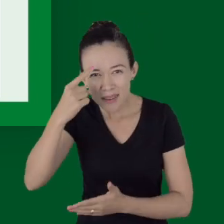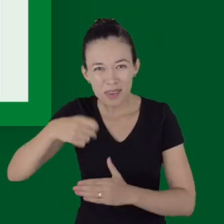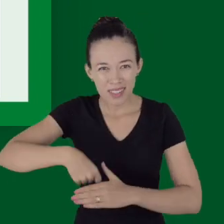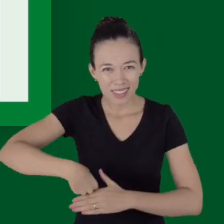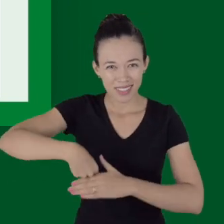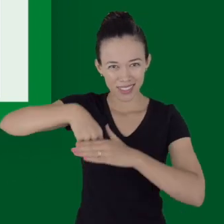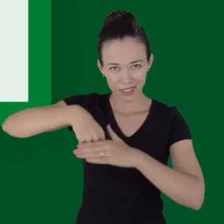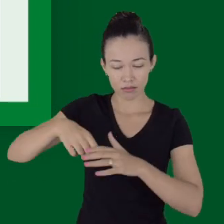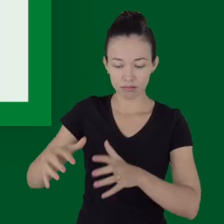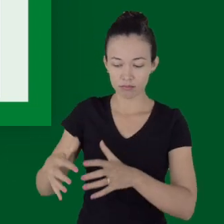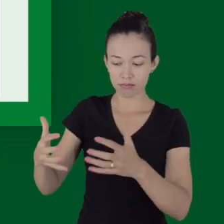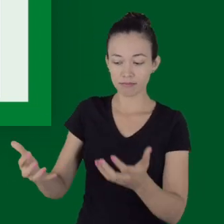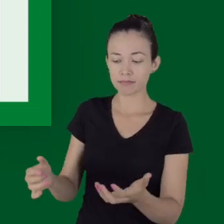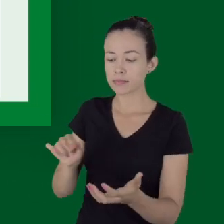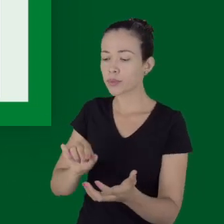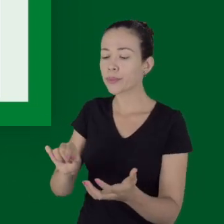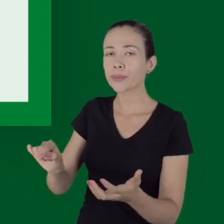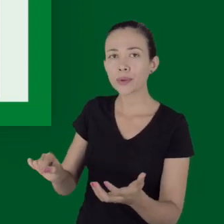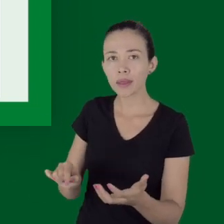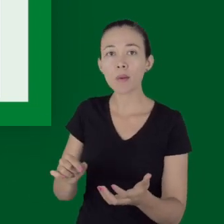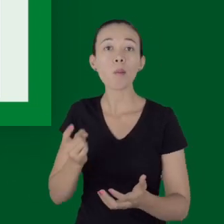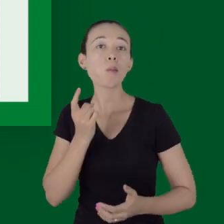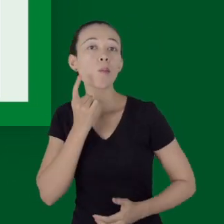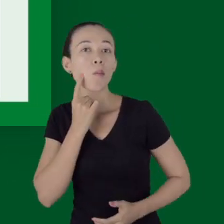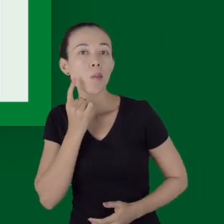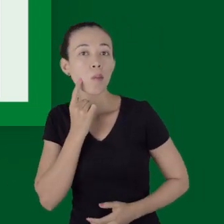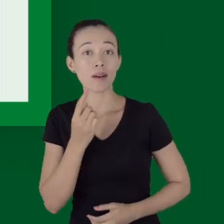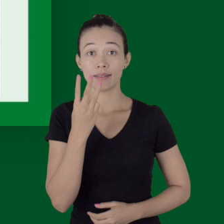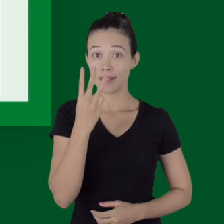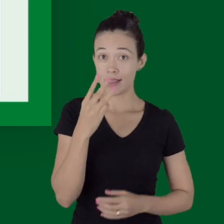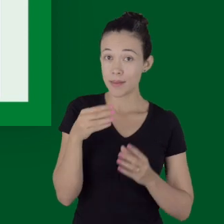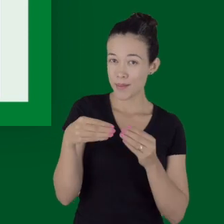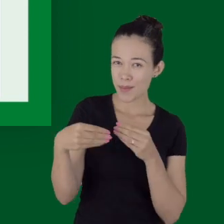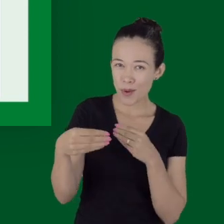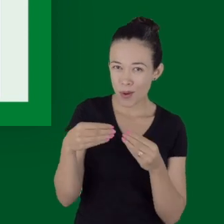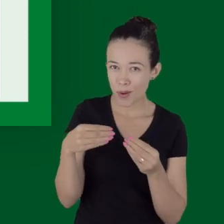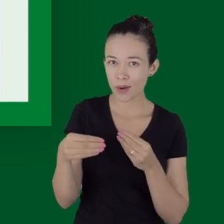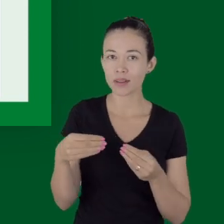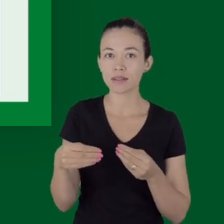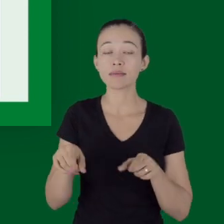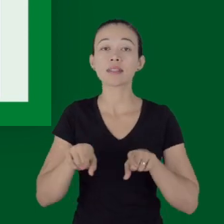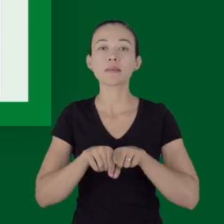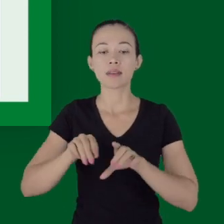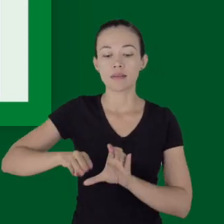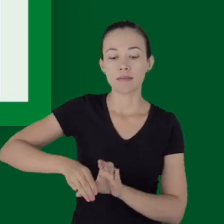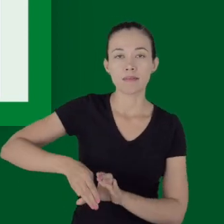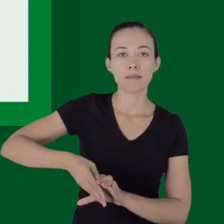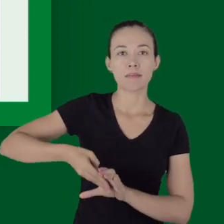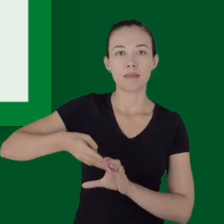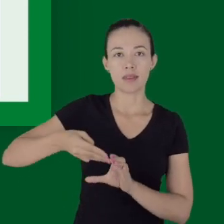para a escola são seu kit para correção de hipoglicemia, que são as 3